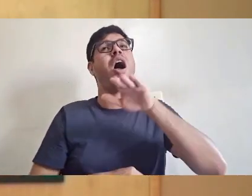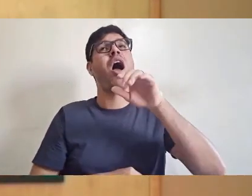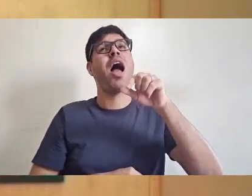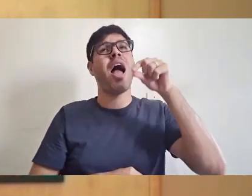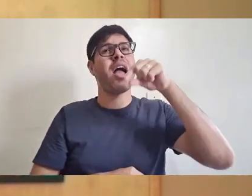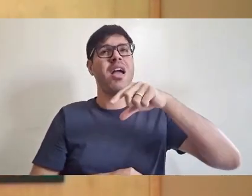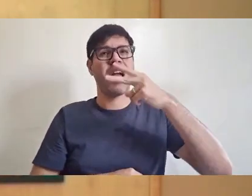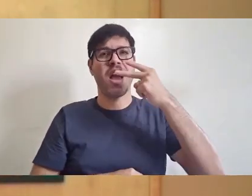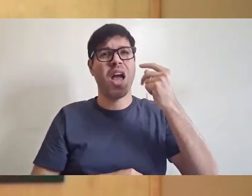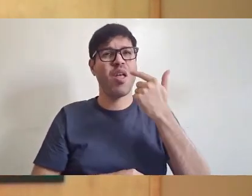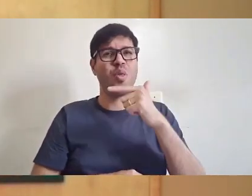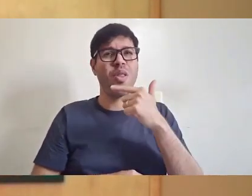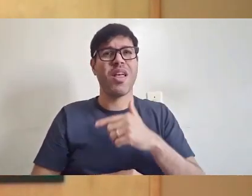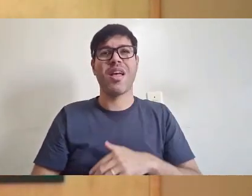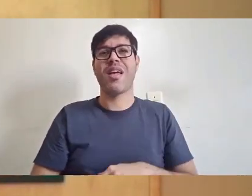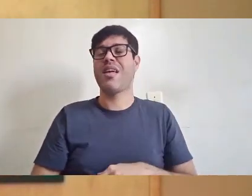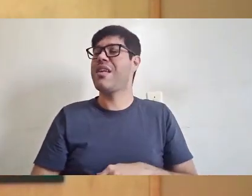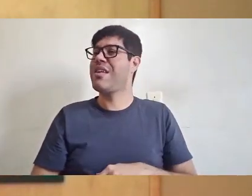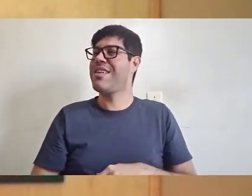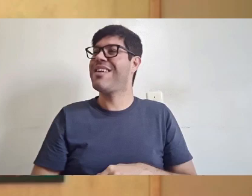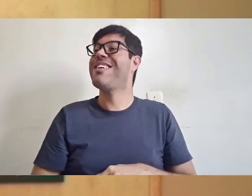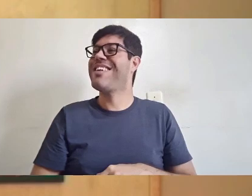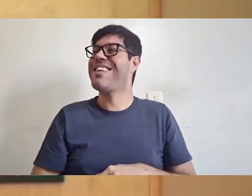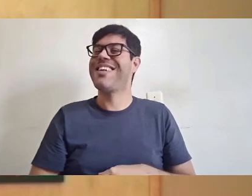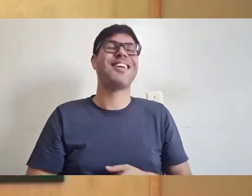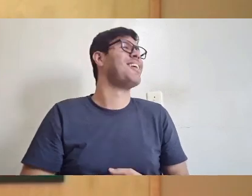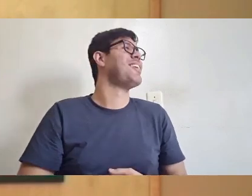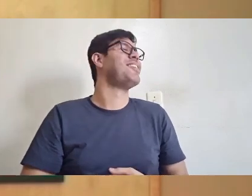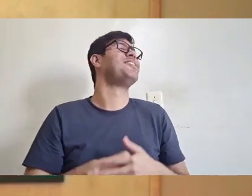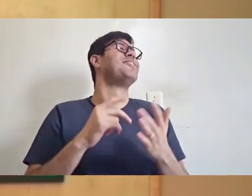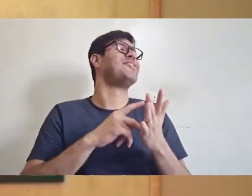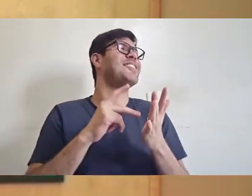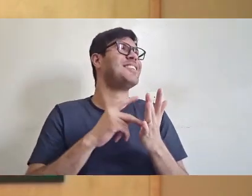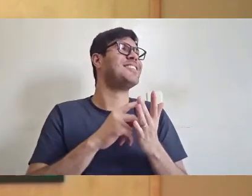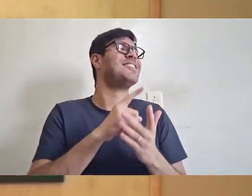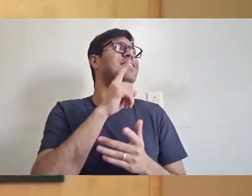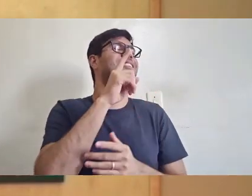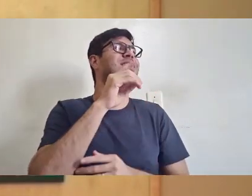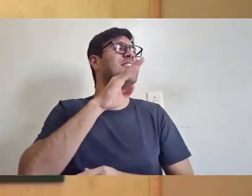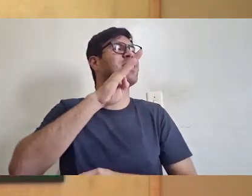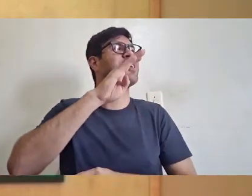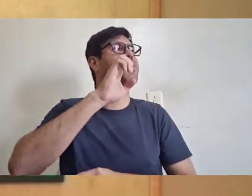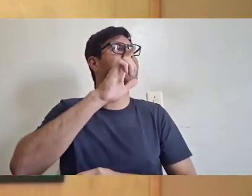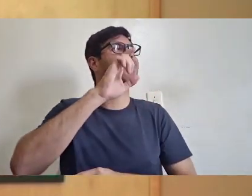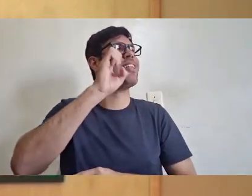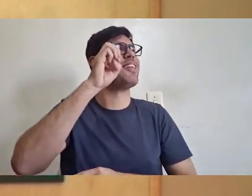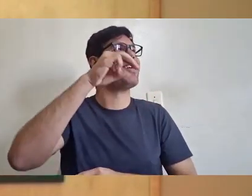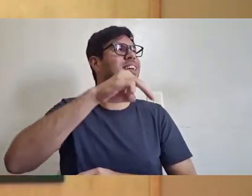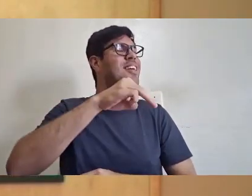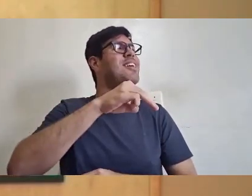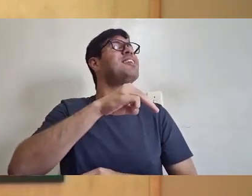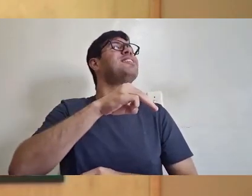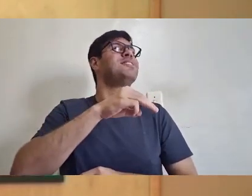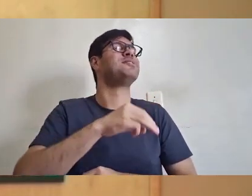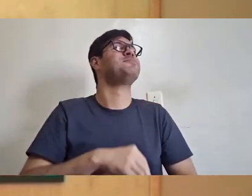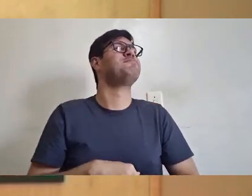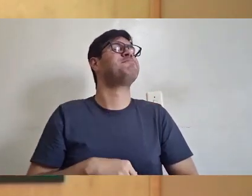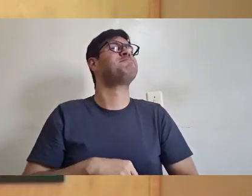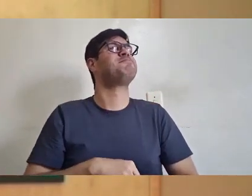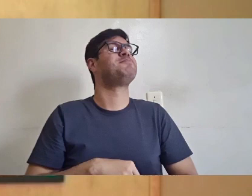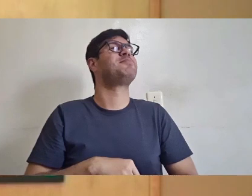gente come. Não foi isso aí? Foi isso aí, E daí Belém foi, né? Isso. Bom, deu para conhecer o Brasil quase inteiro.